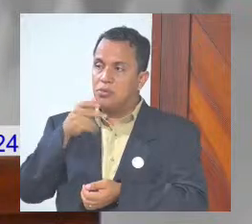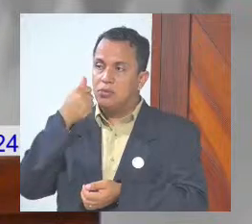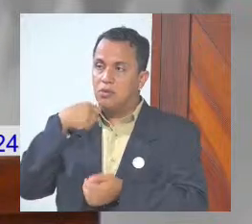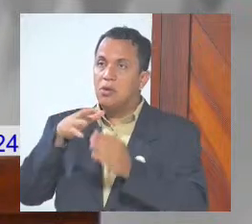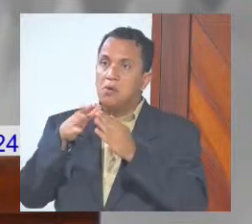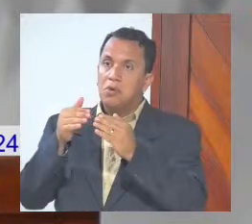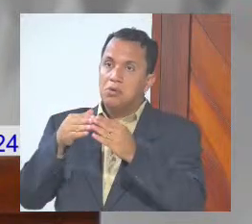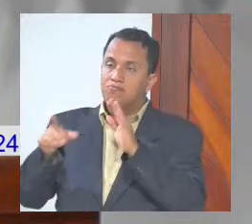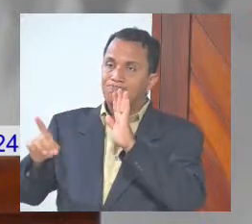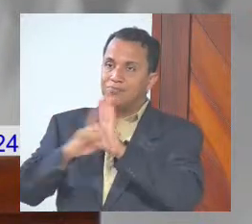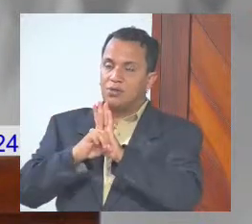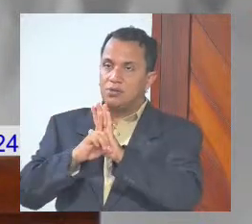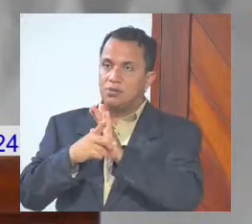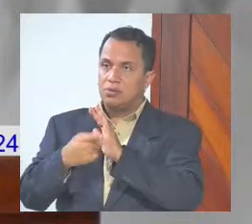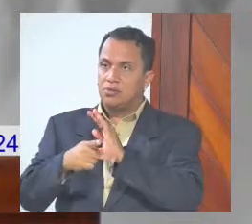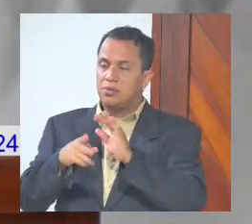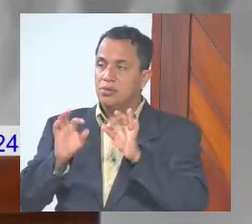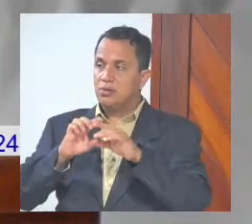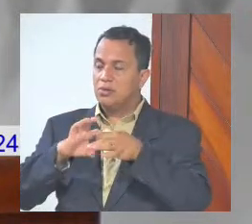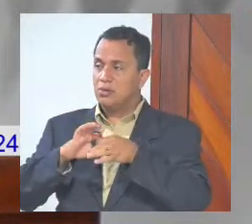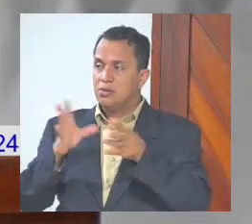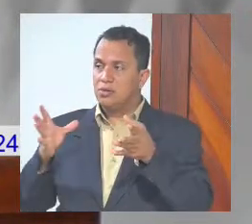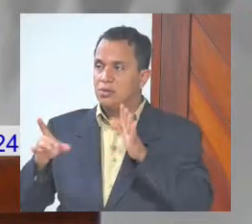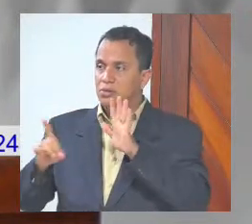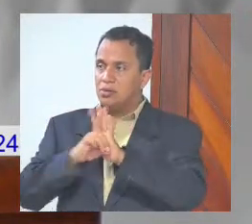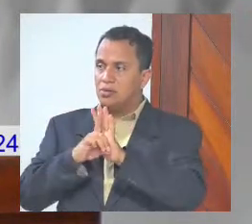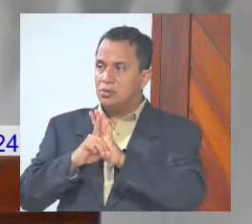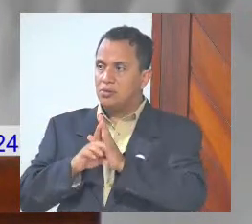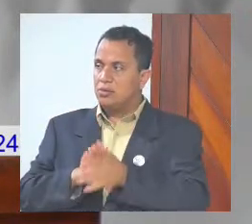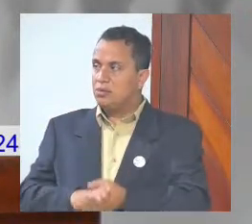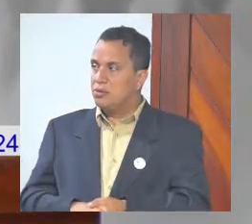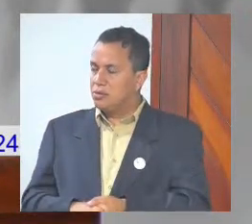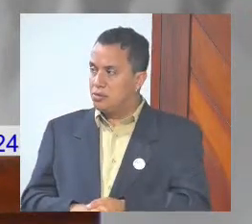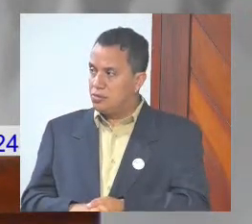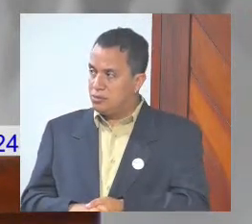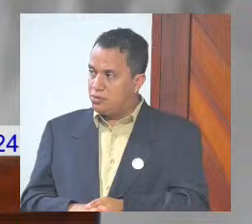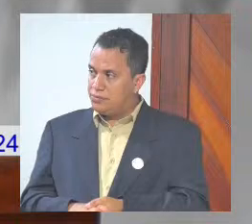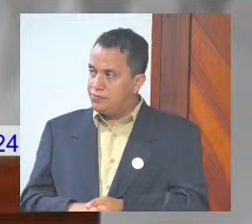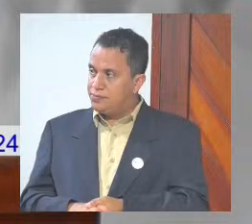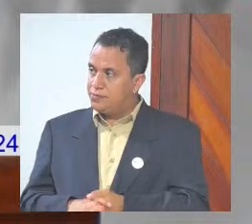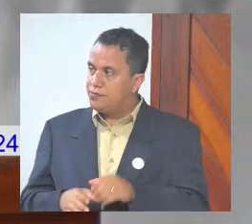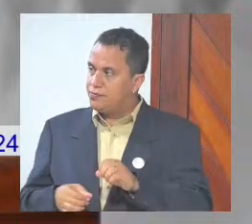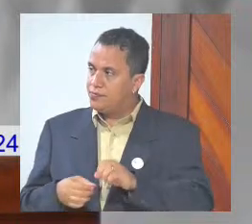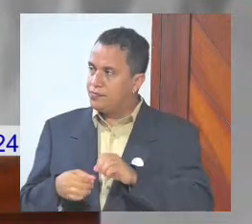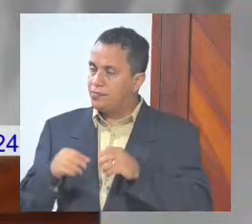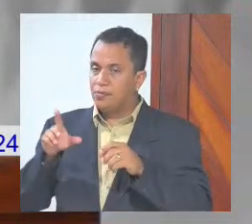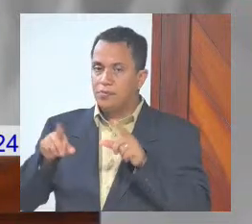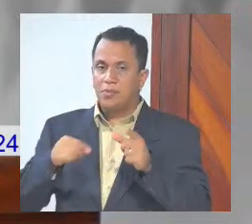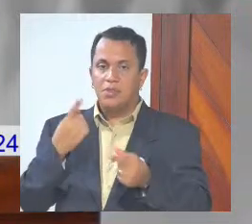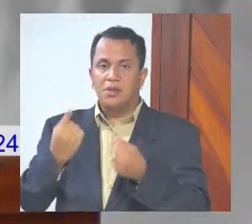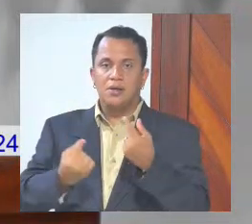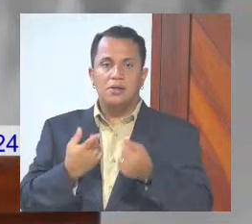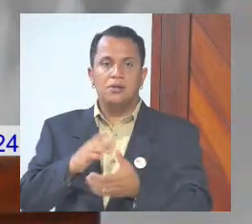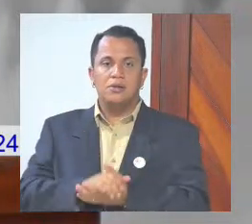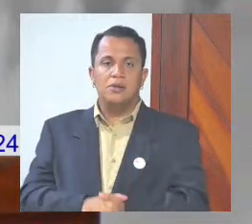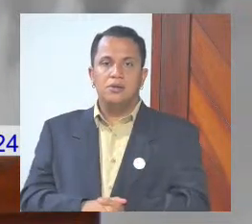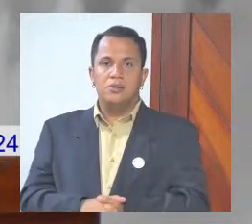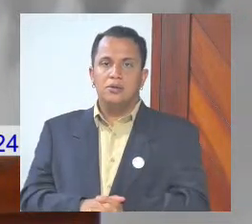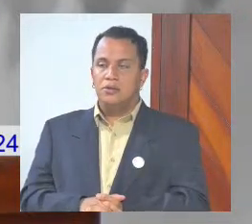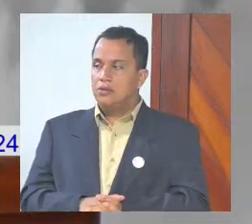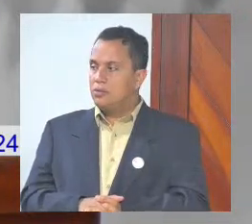clamando por seus direitos. Aí não está mais nada que direito, que é o direito de vocês.